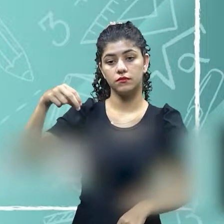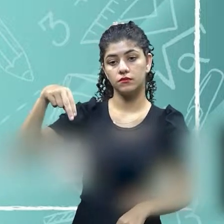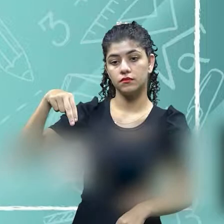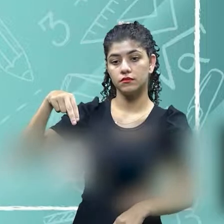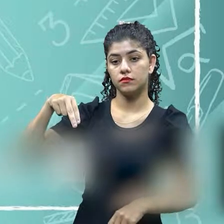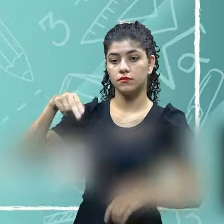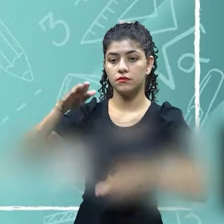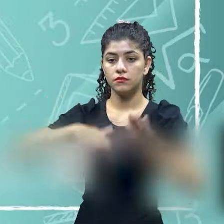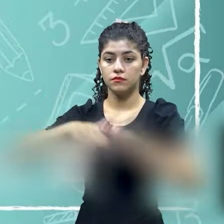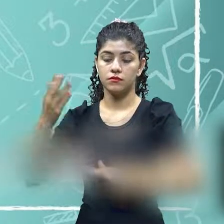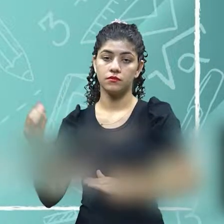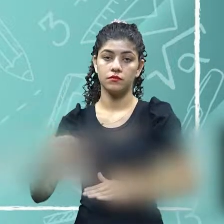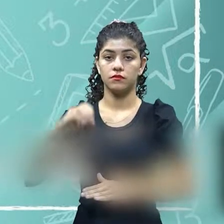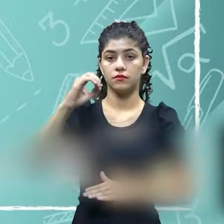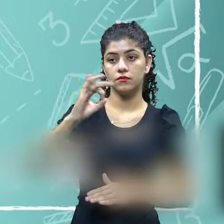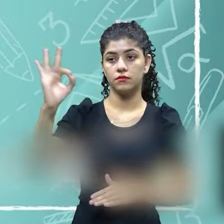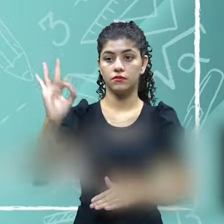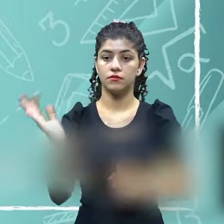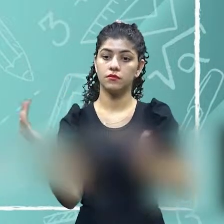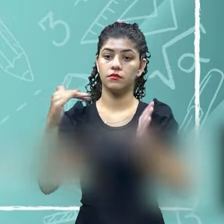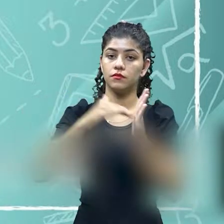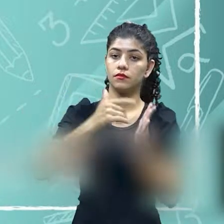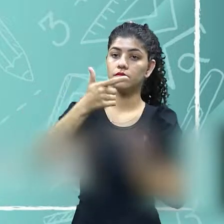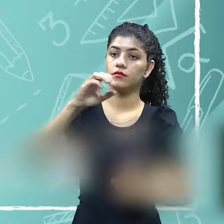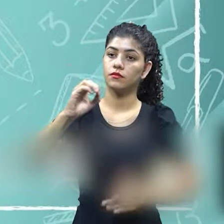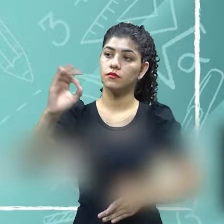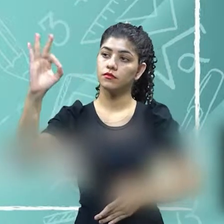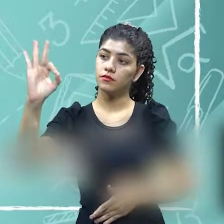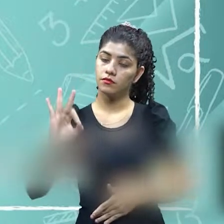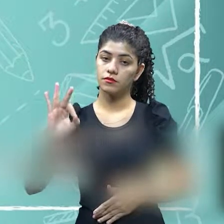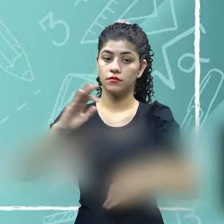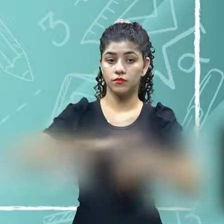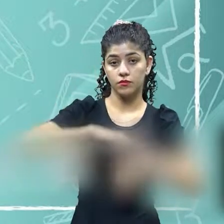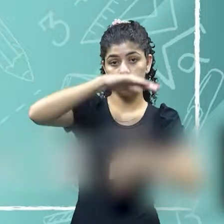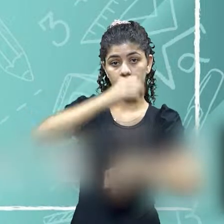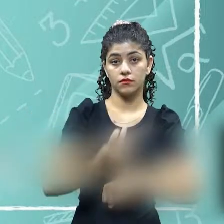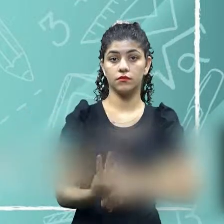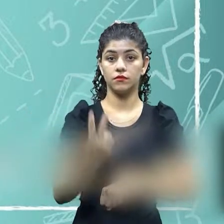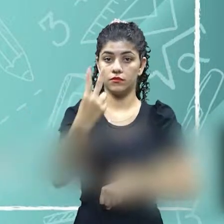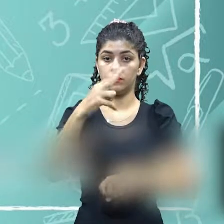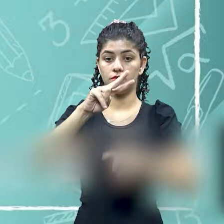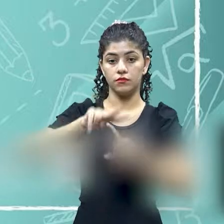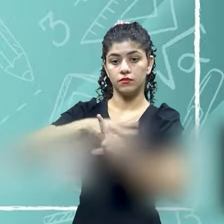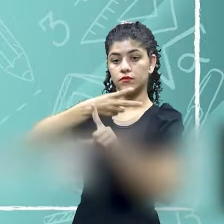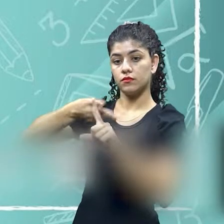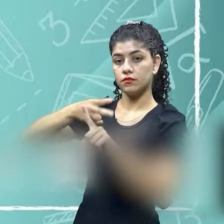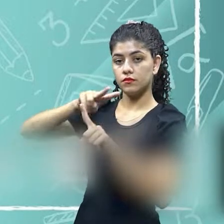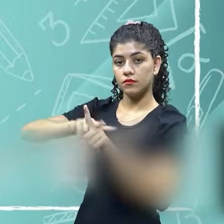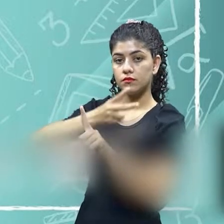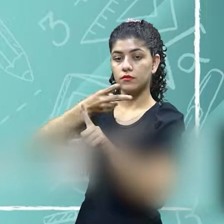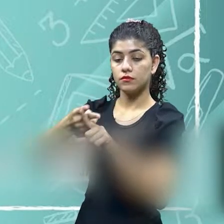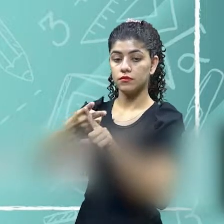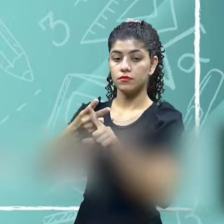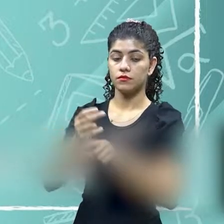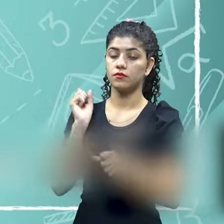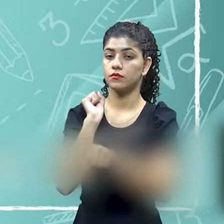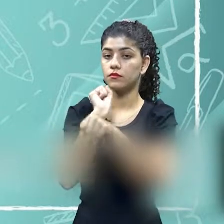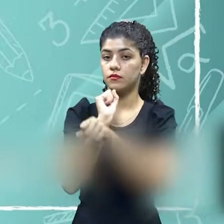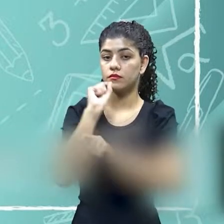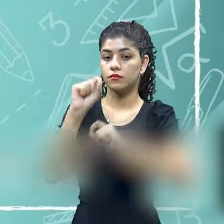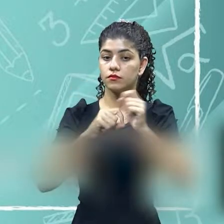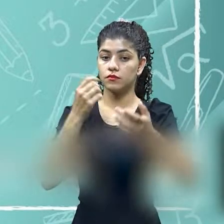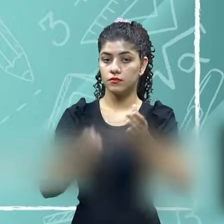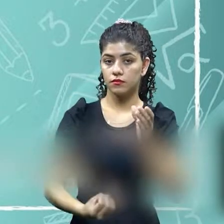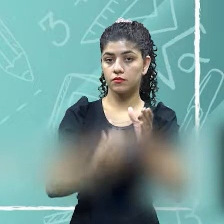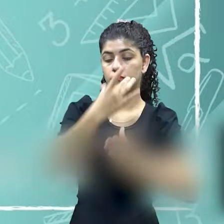vai de 0 até 20%, aumentando de 2 em 2. O princípio geral pausa a sua alíquota é a